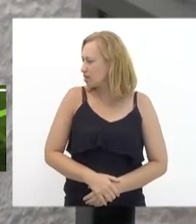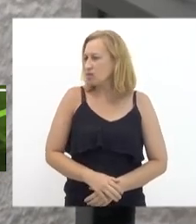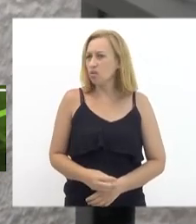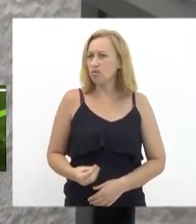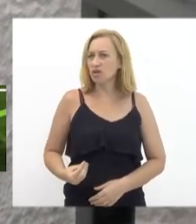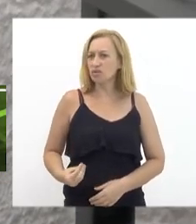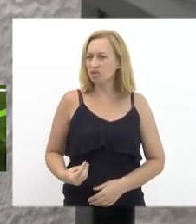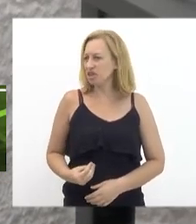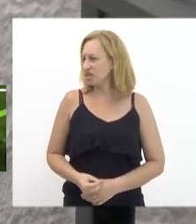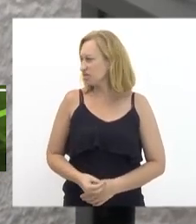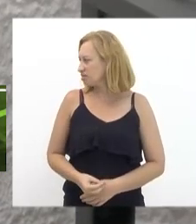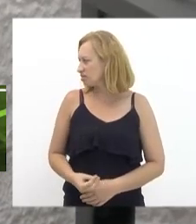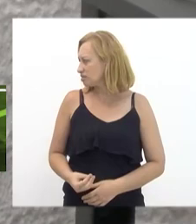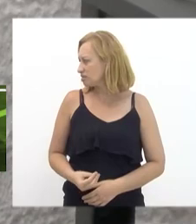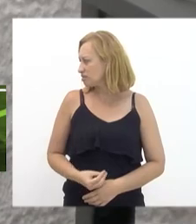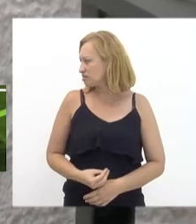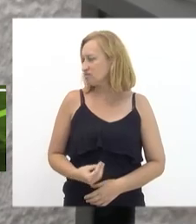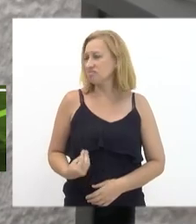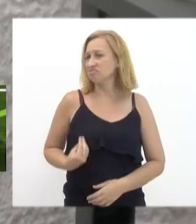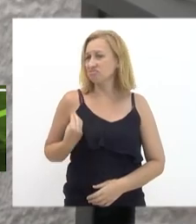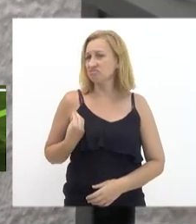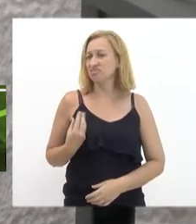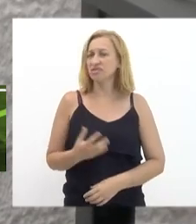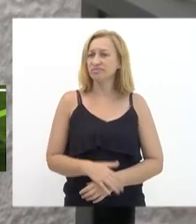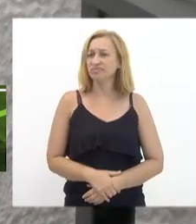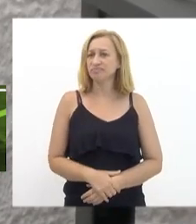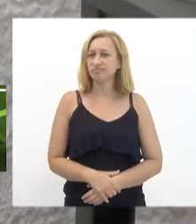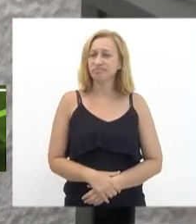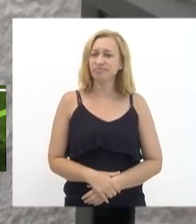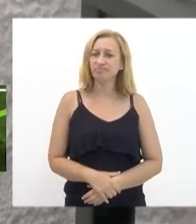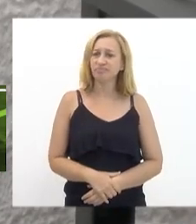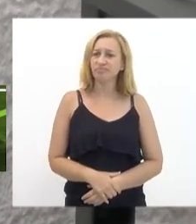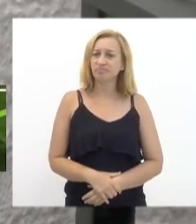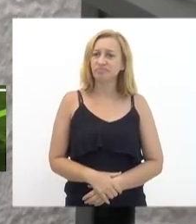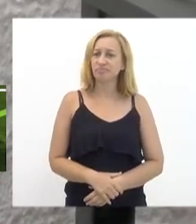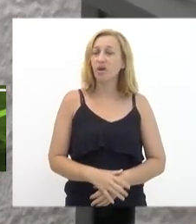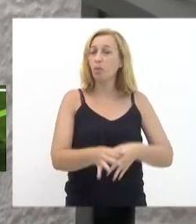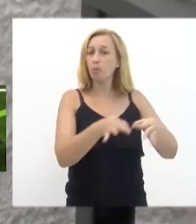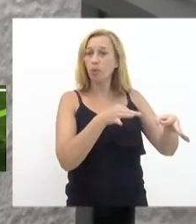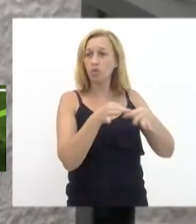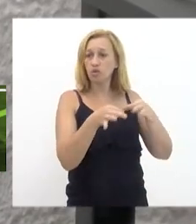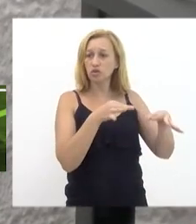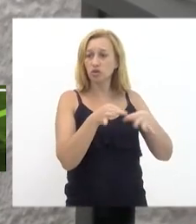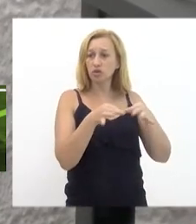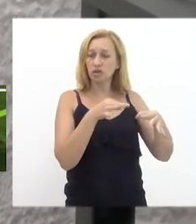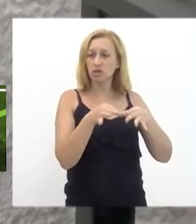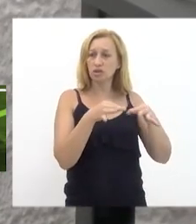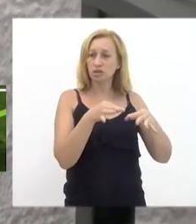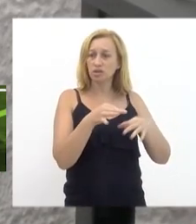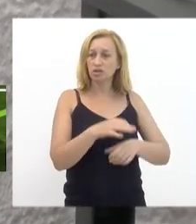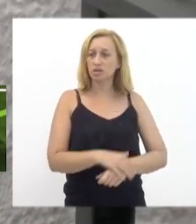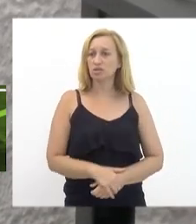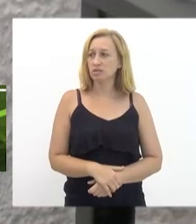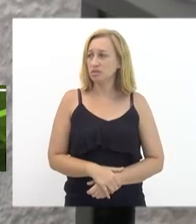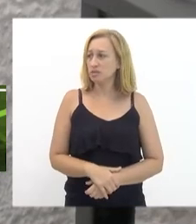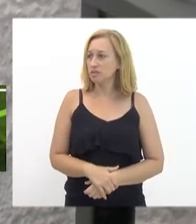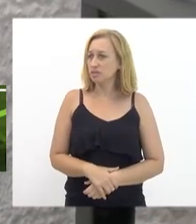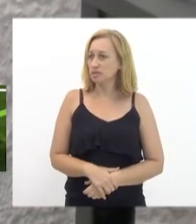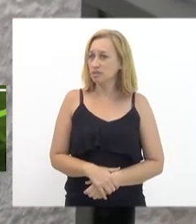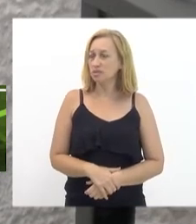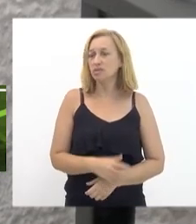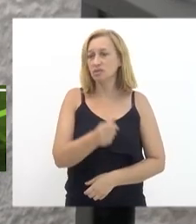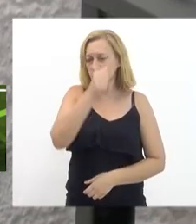é basicamente o sentimento das prefeituras é aquele projeto o aqueles projetos de os